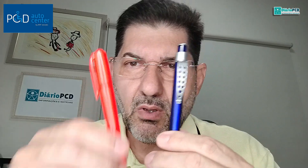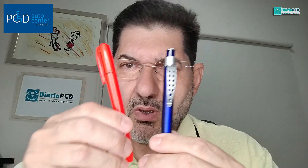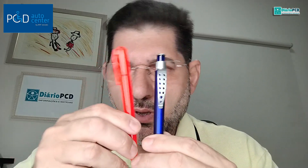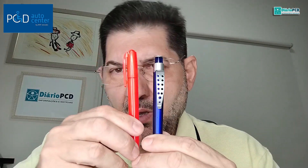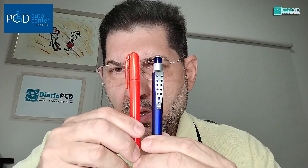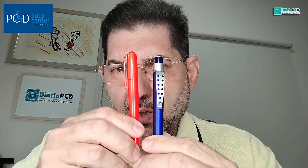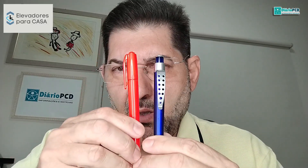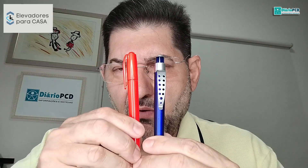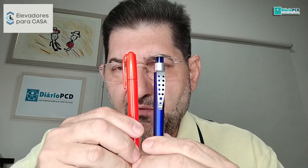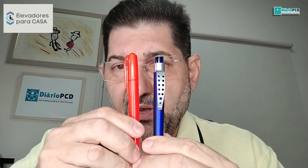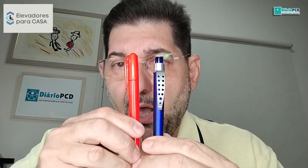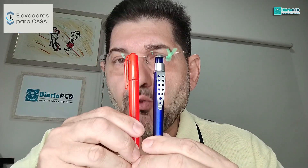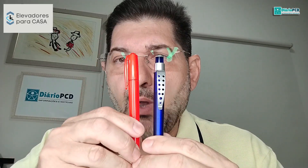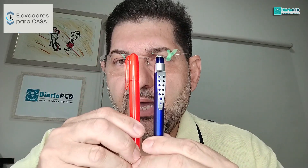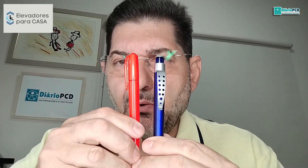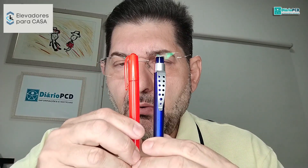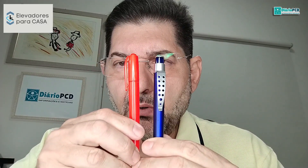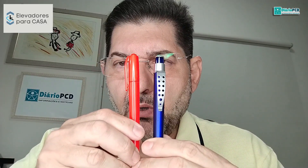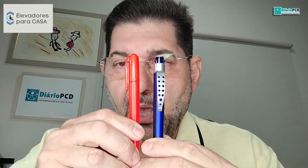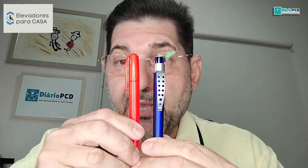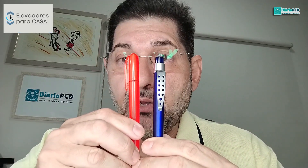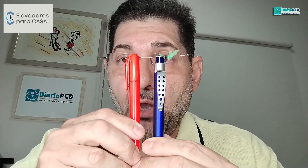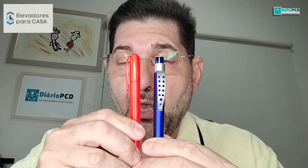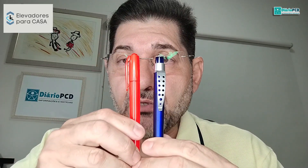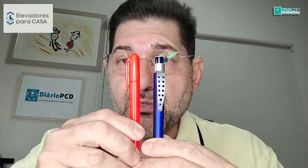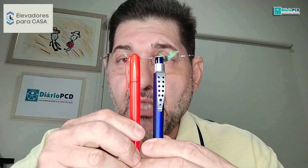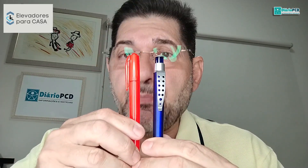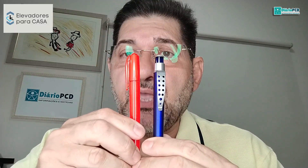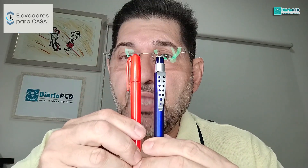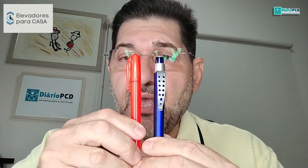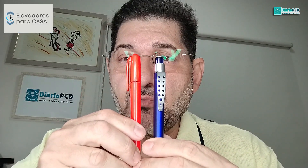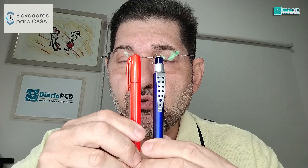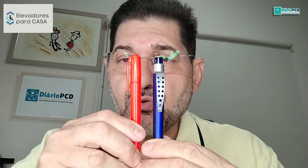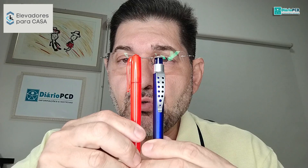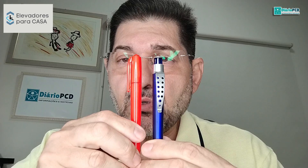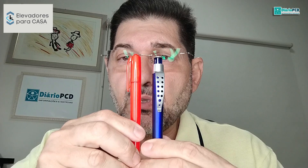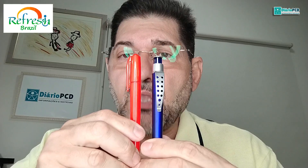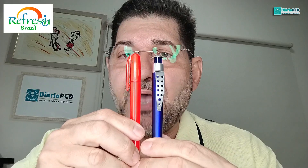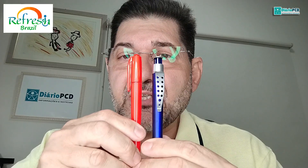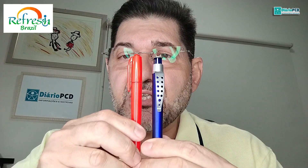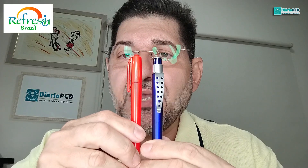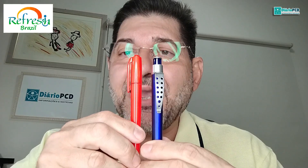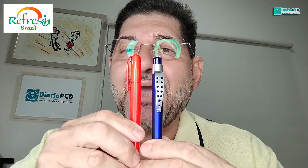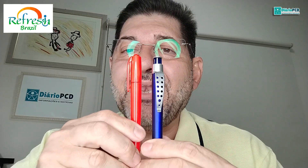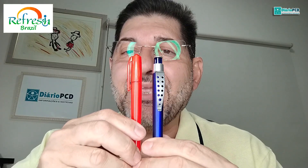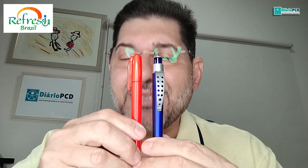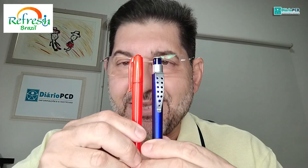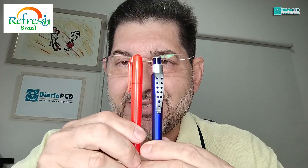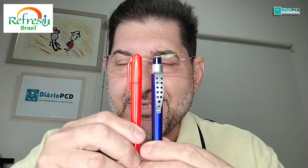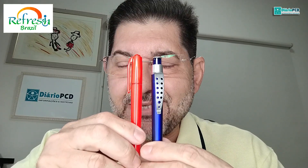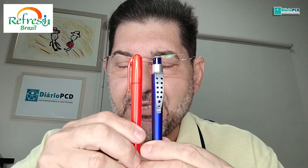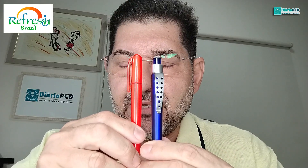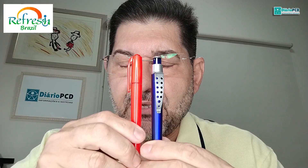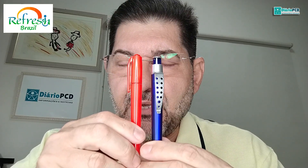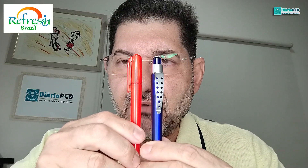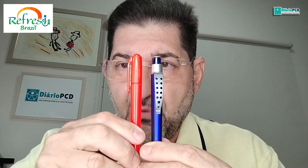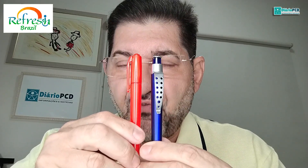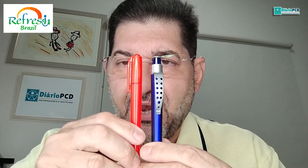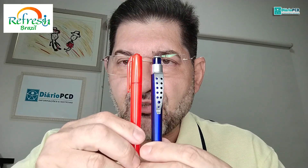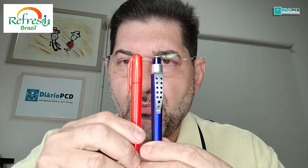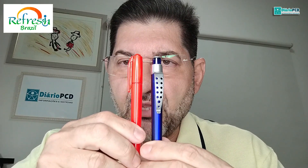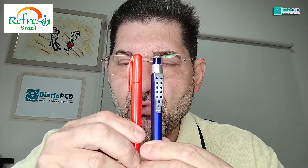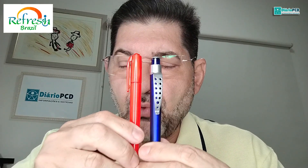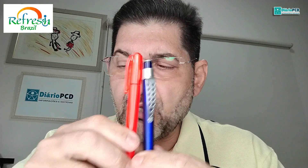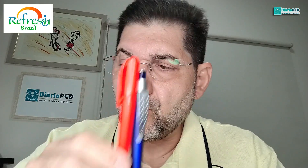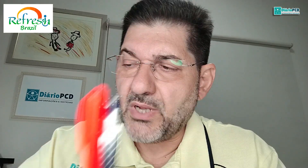segmento? Final do ano em que nós dependemos das canetas.